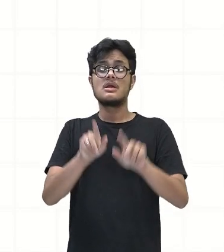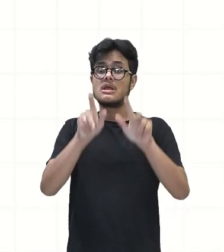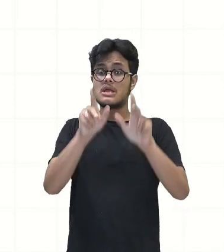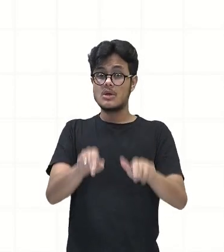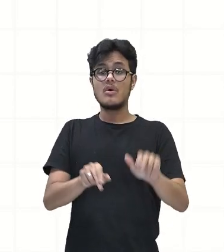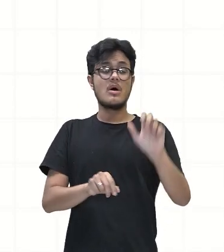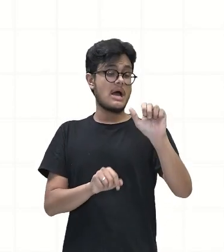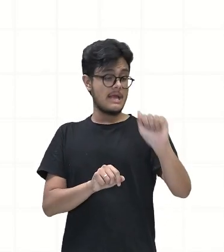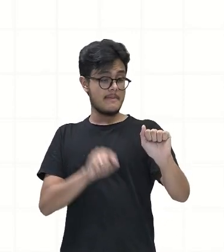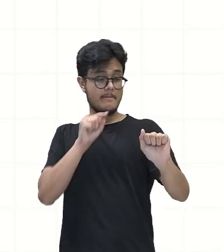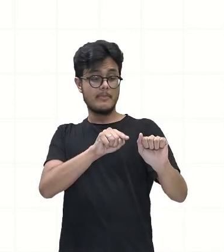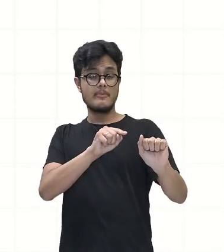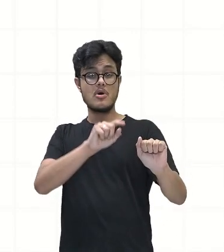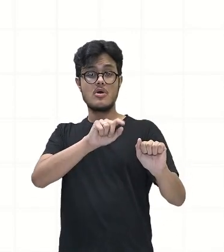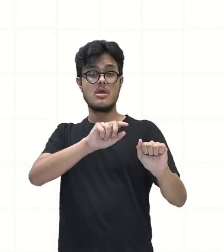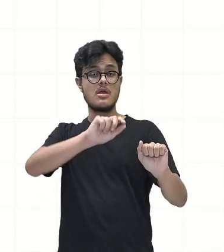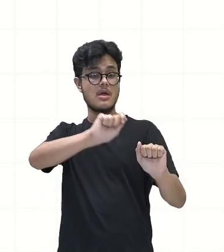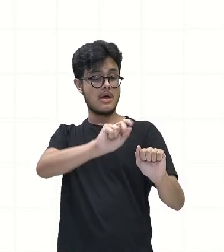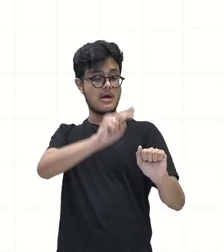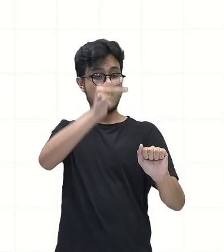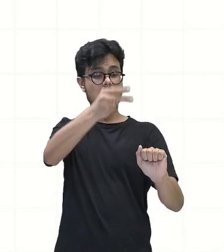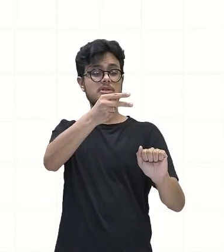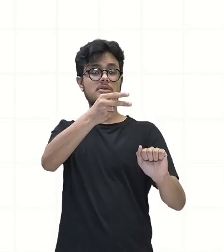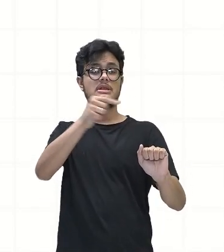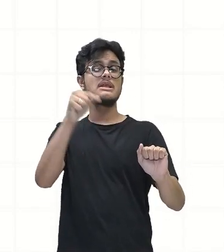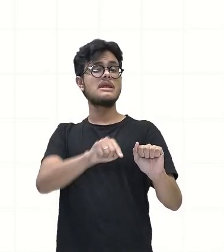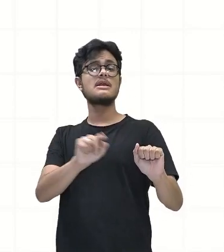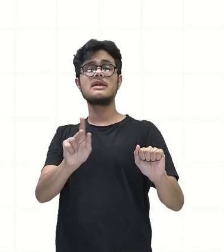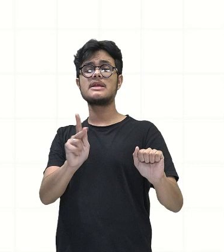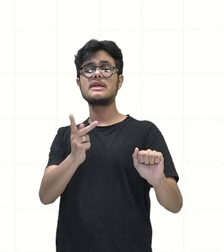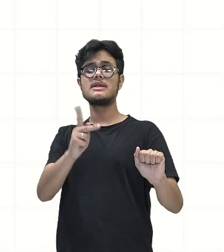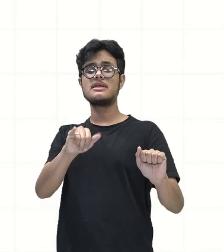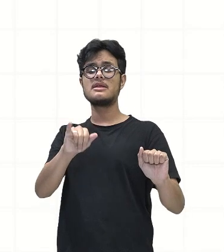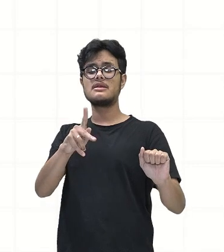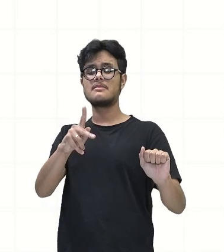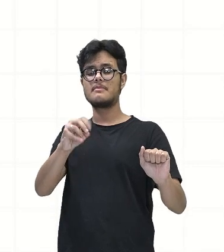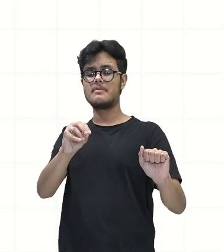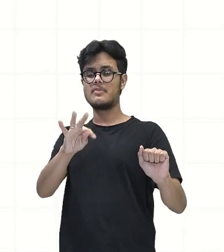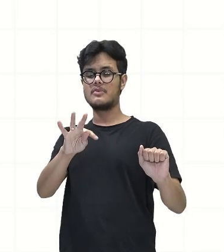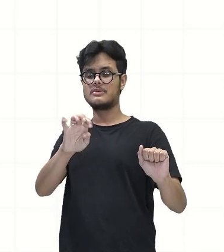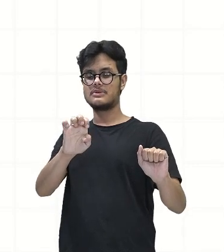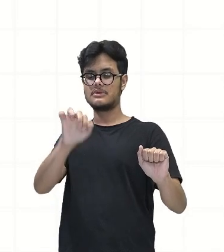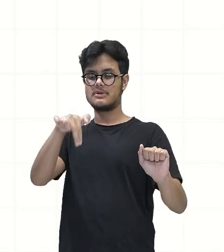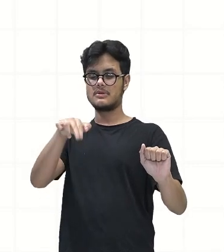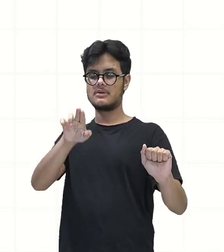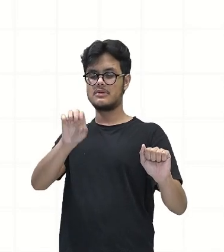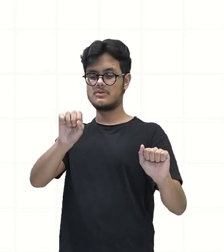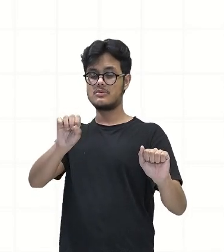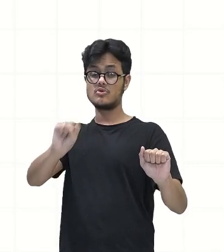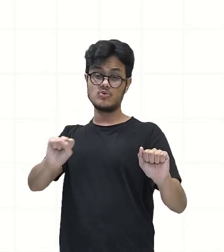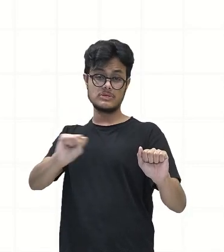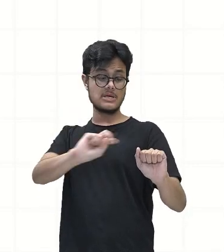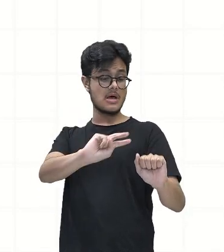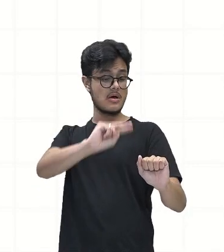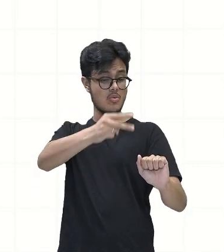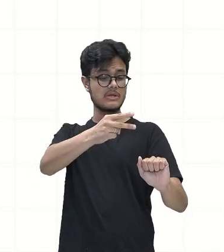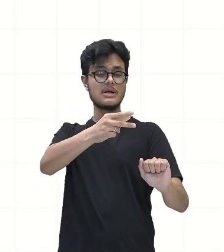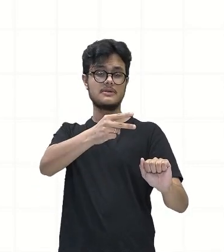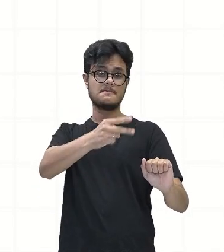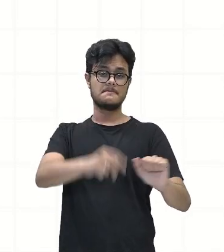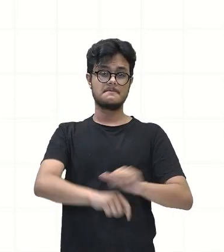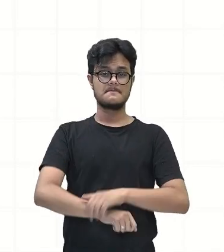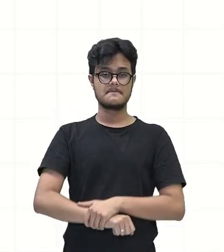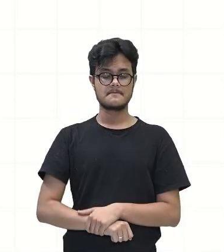igual, né? Vai ter que ser igual ao outro lado, né? Que está se referindo à hipotenusa, ao